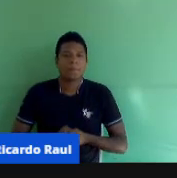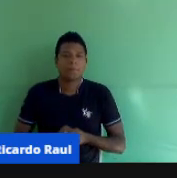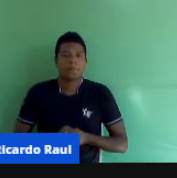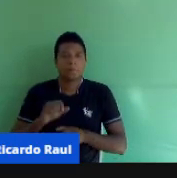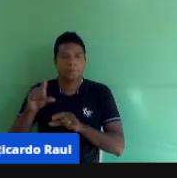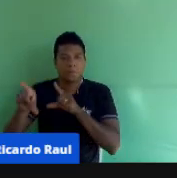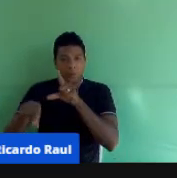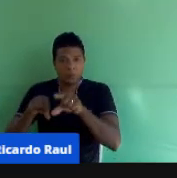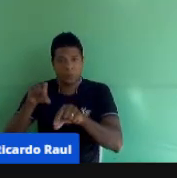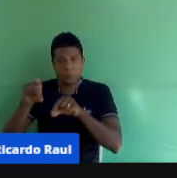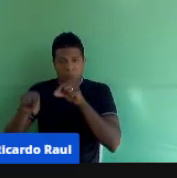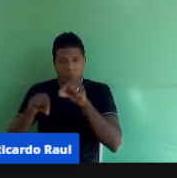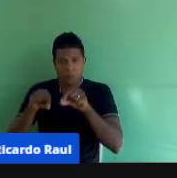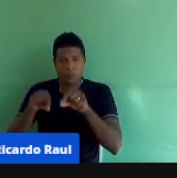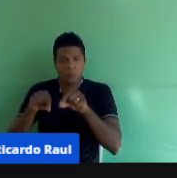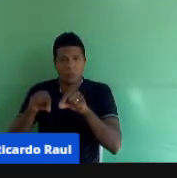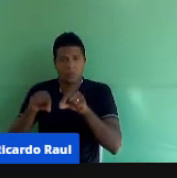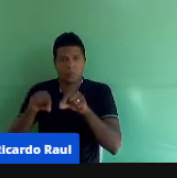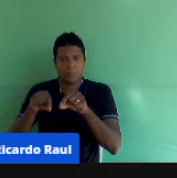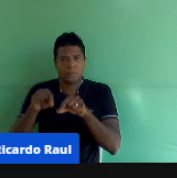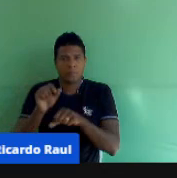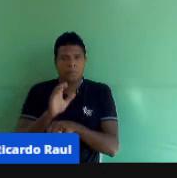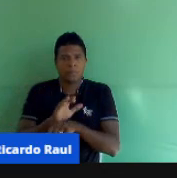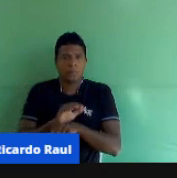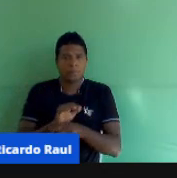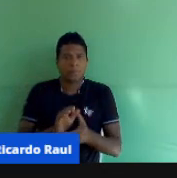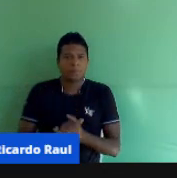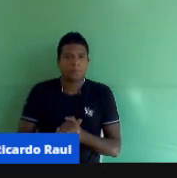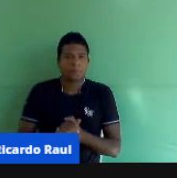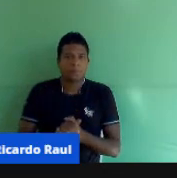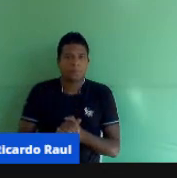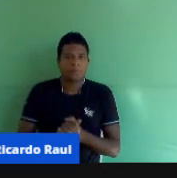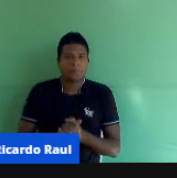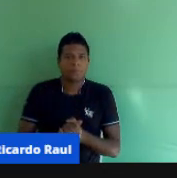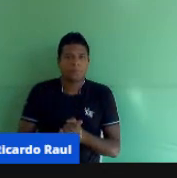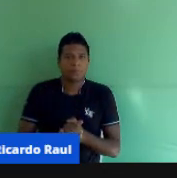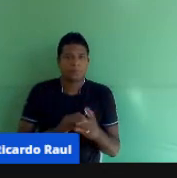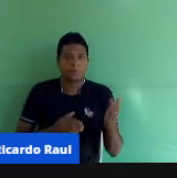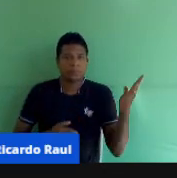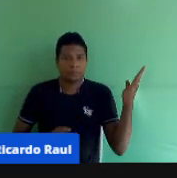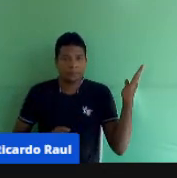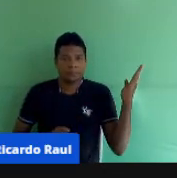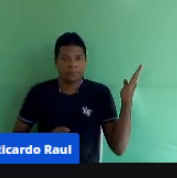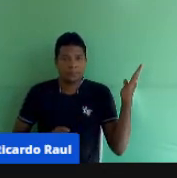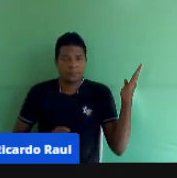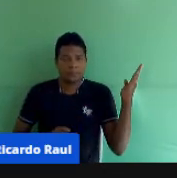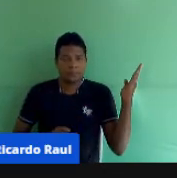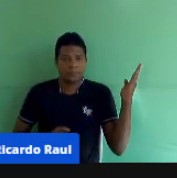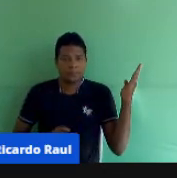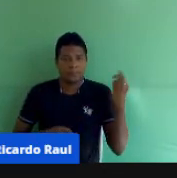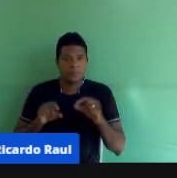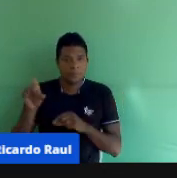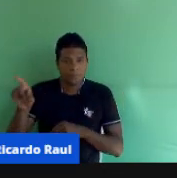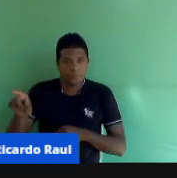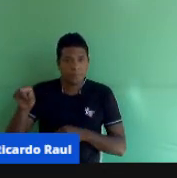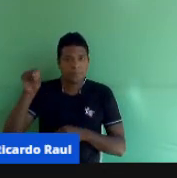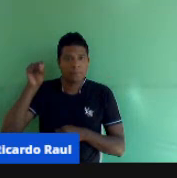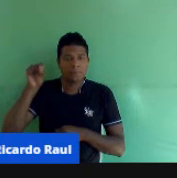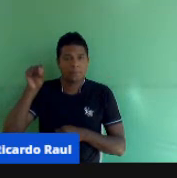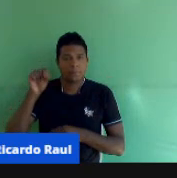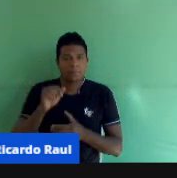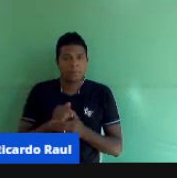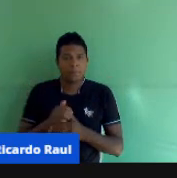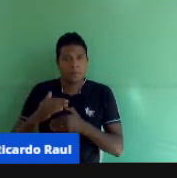Selecionei um documentário chamado Entre Rios. Esse documentário, ele mostra o processo